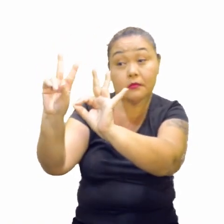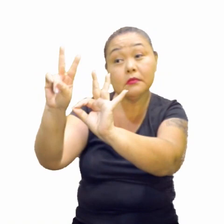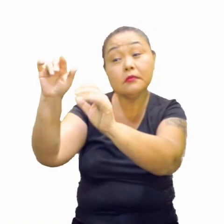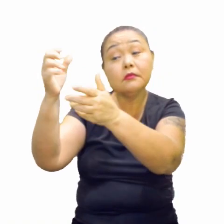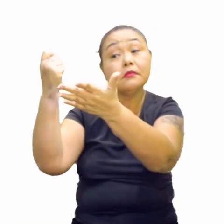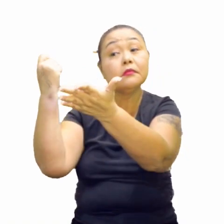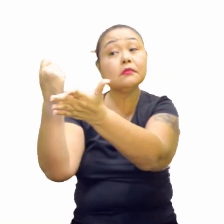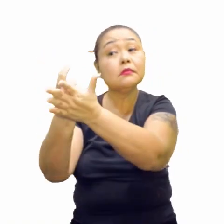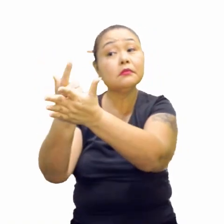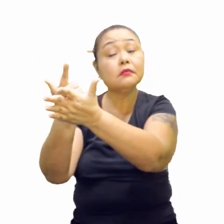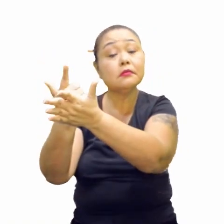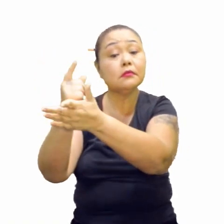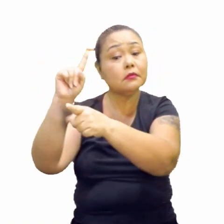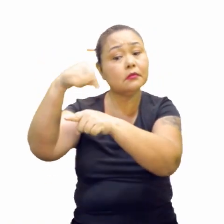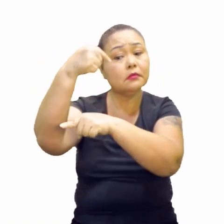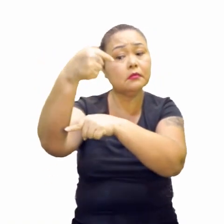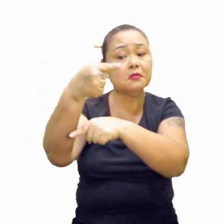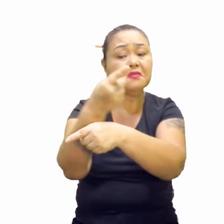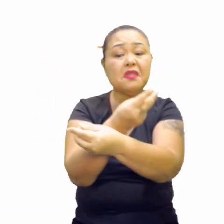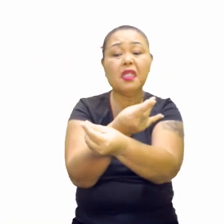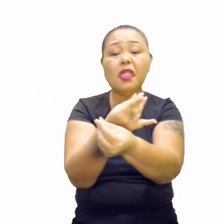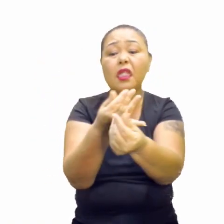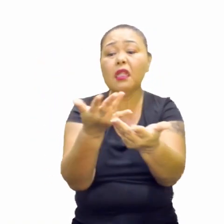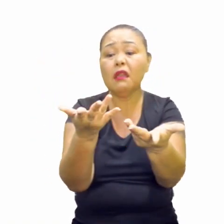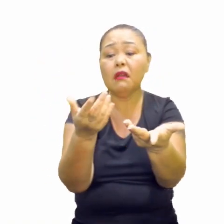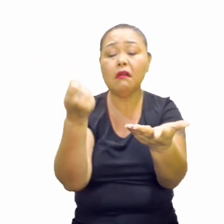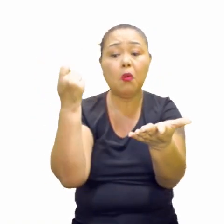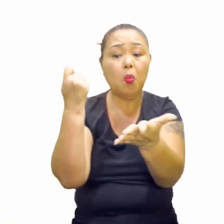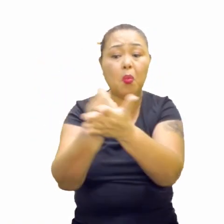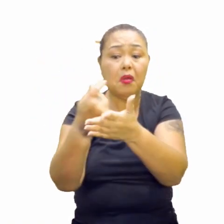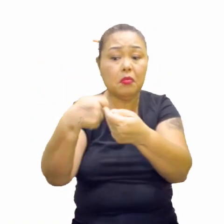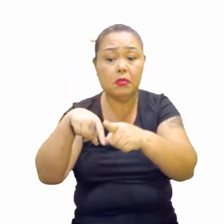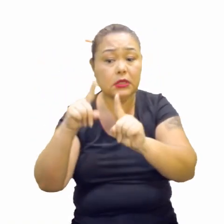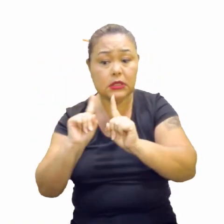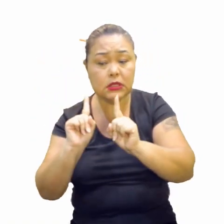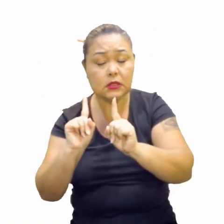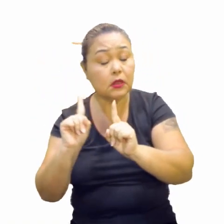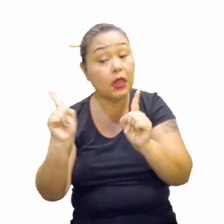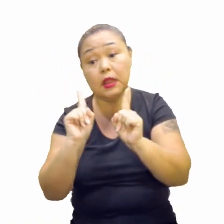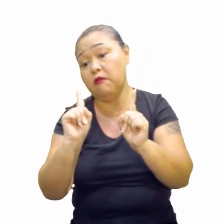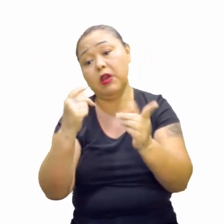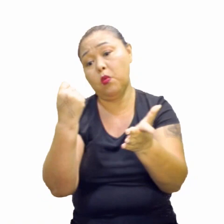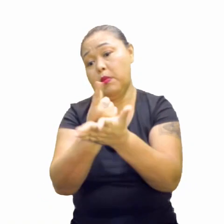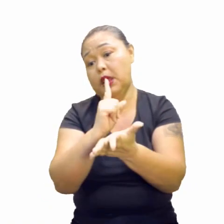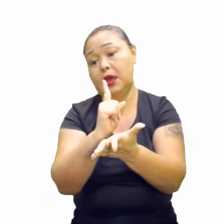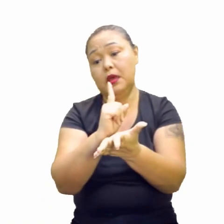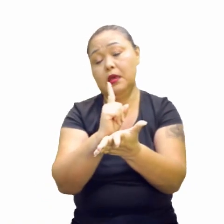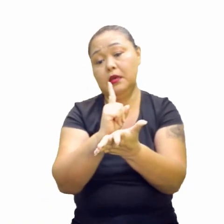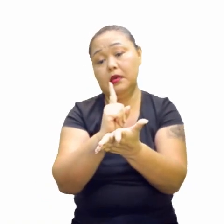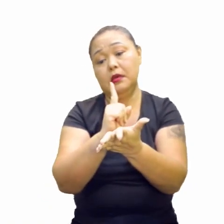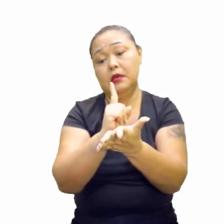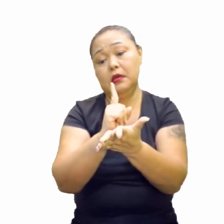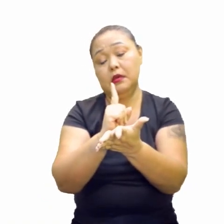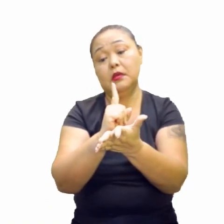supérfluo? Vai comprar produto que não tem necessidade? Não. Dá um